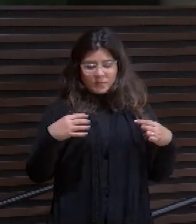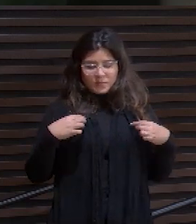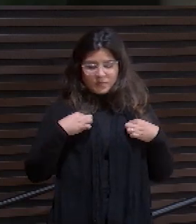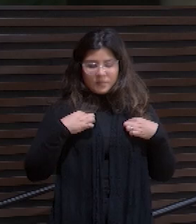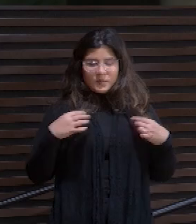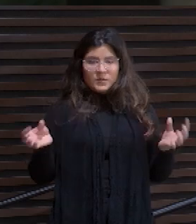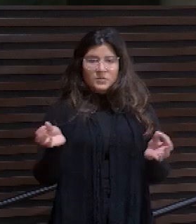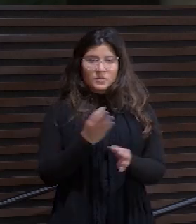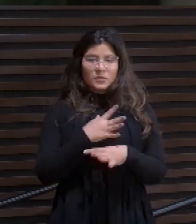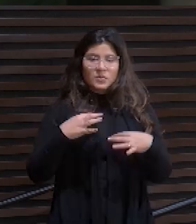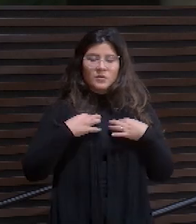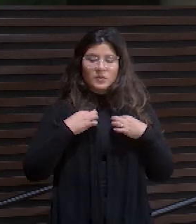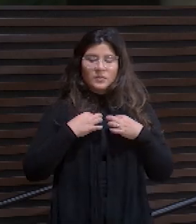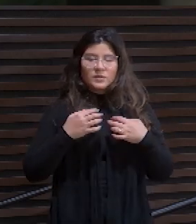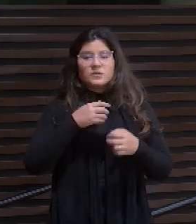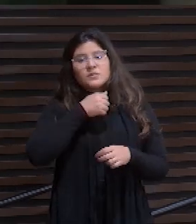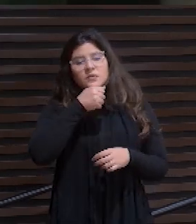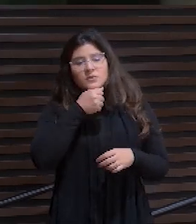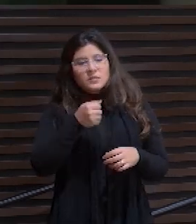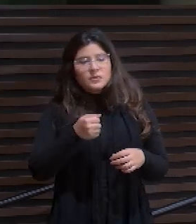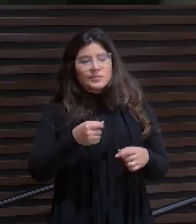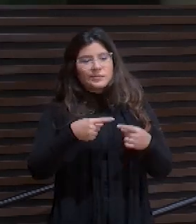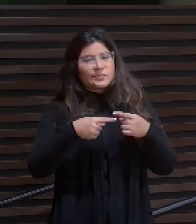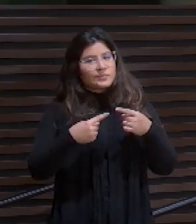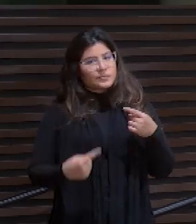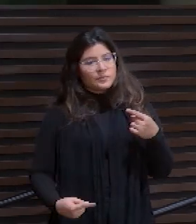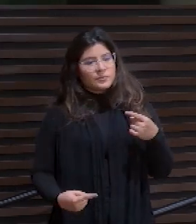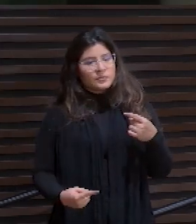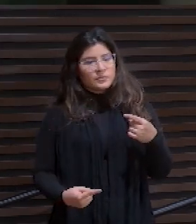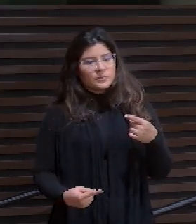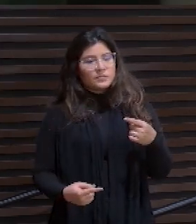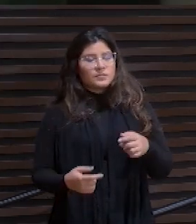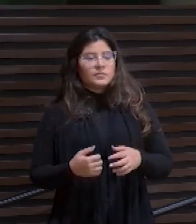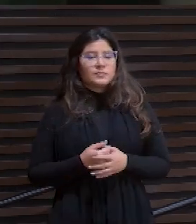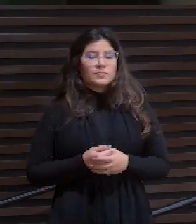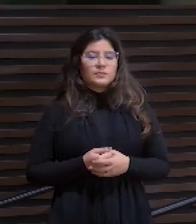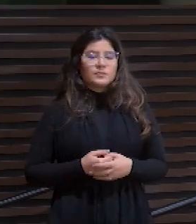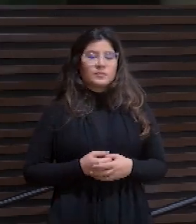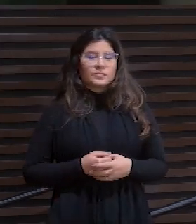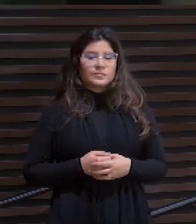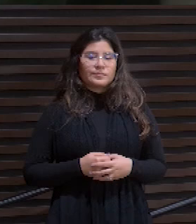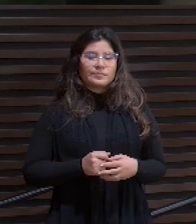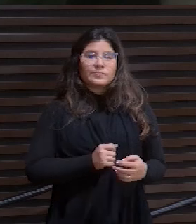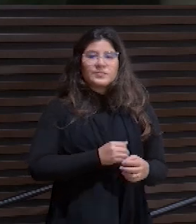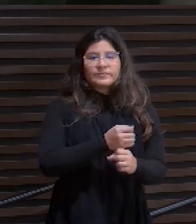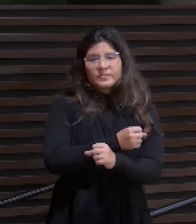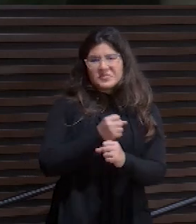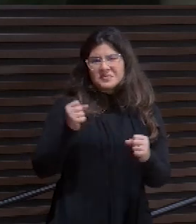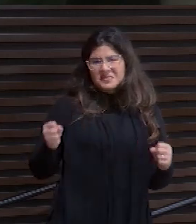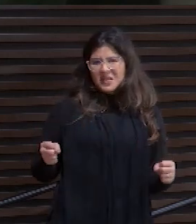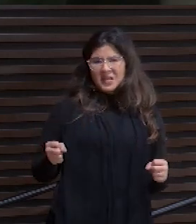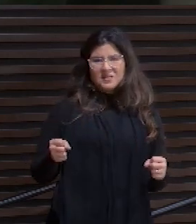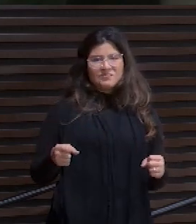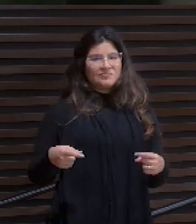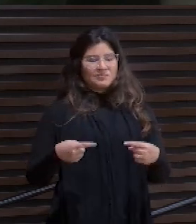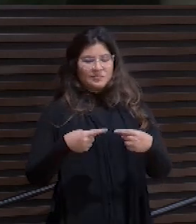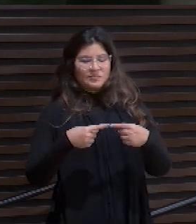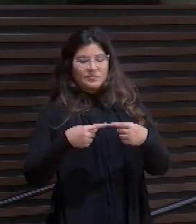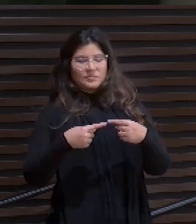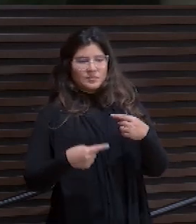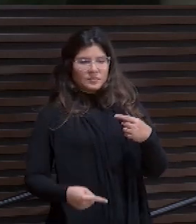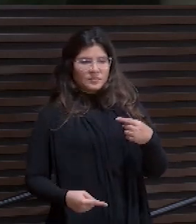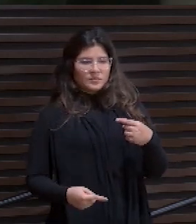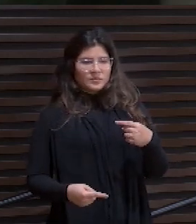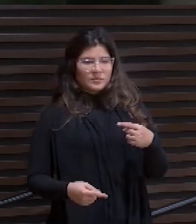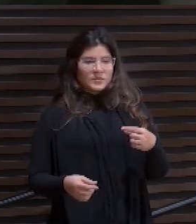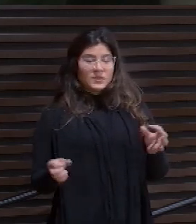inadequado. Assim como os fariseus exigiam um jejum legalista naquela situação, ele é inapropriado, não harmoniza, é inadequado com a